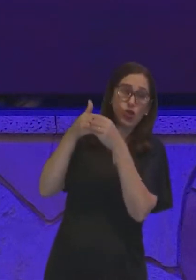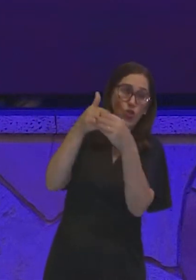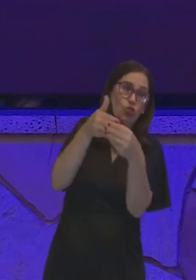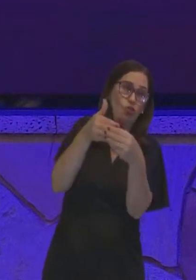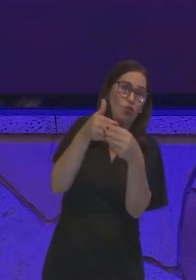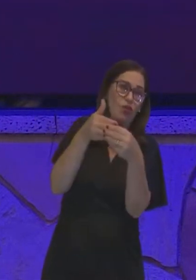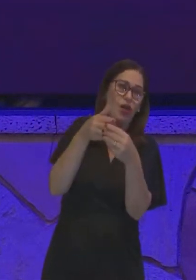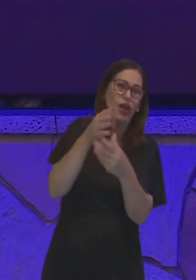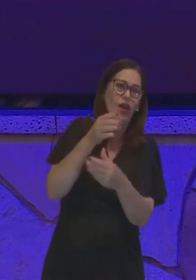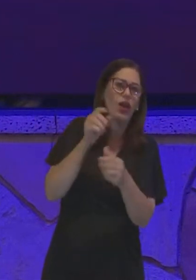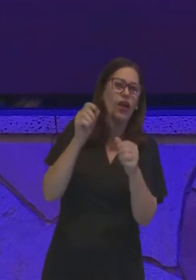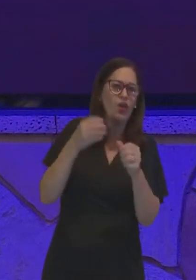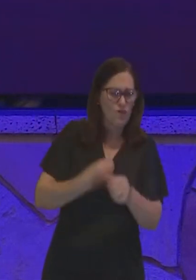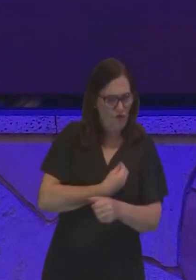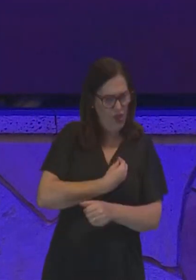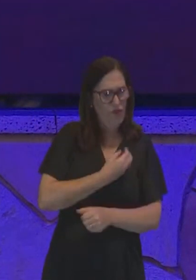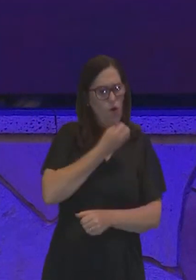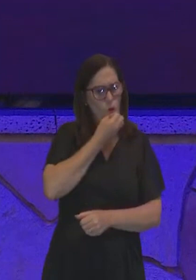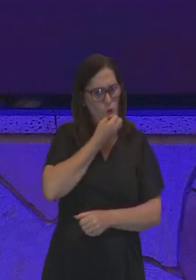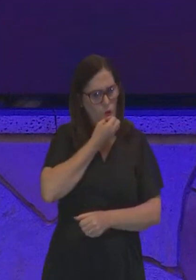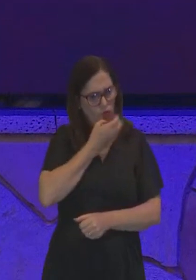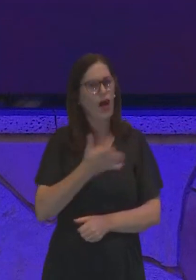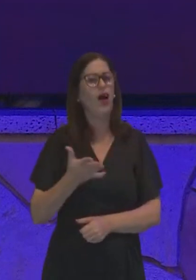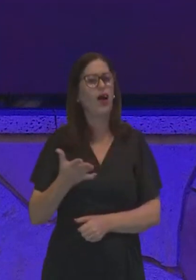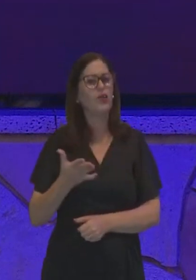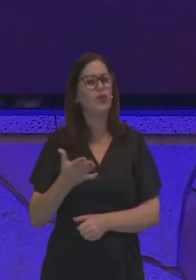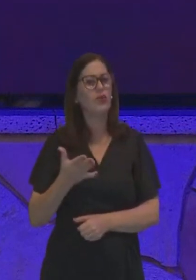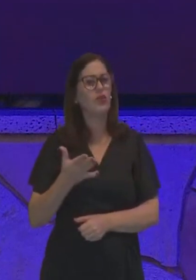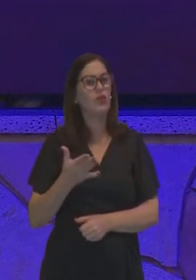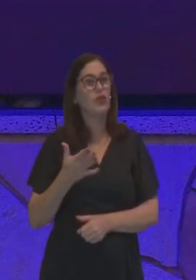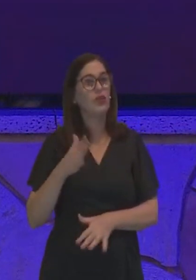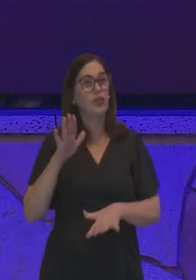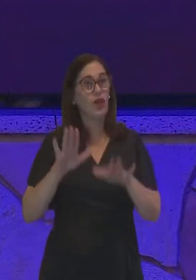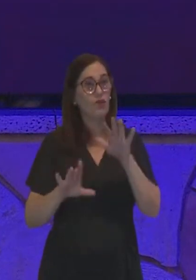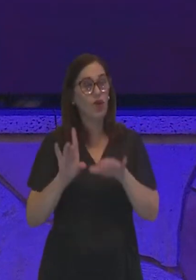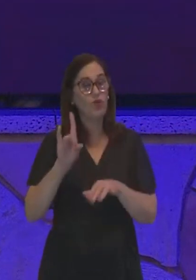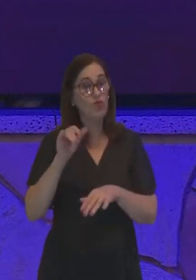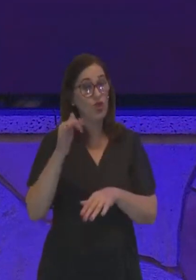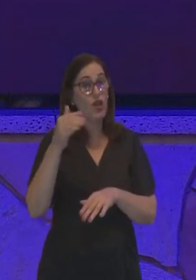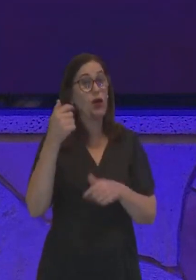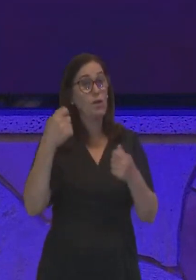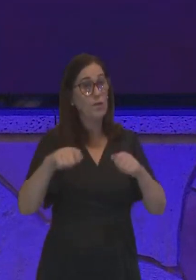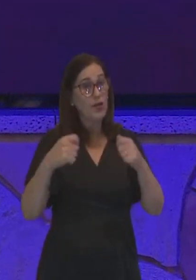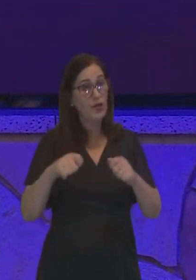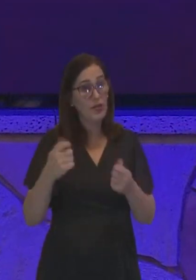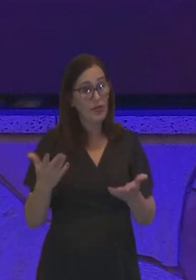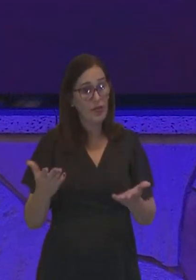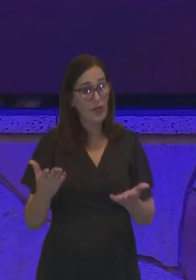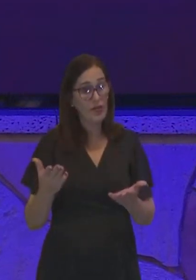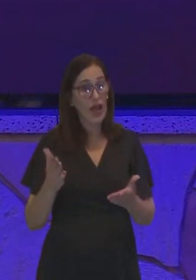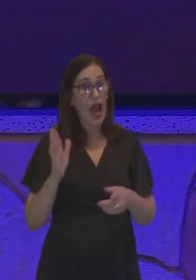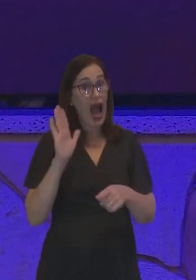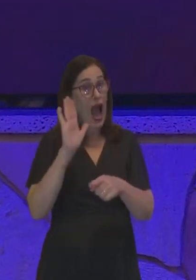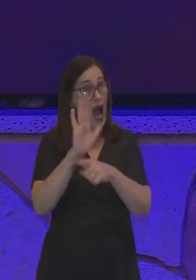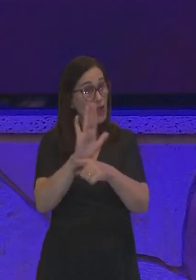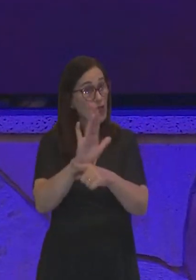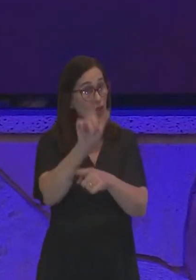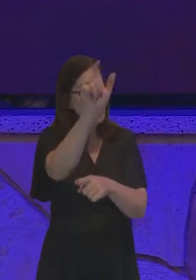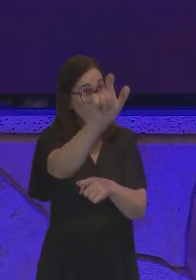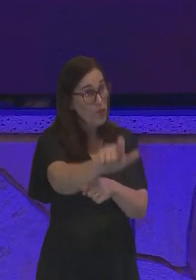com bondade, porque pode ser que um dia você precise da ajuda de